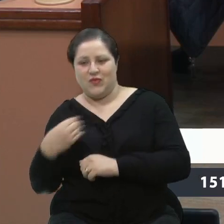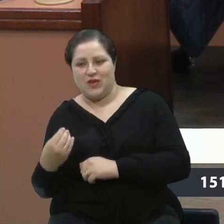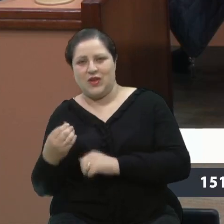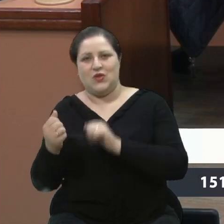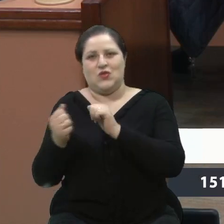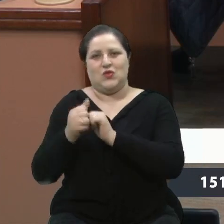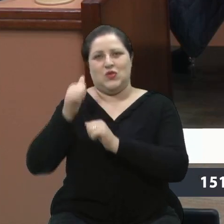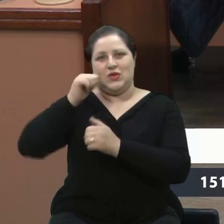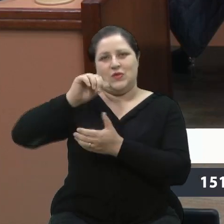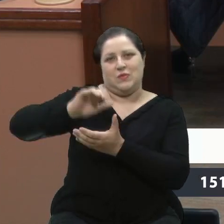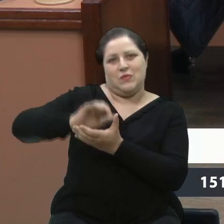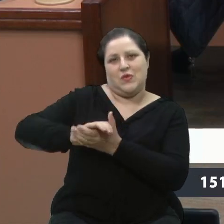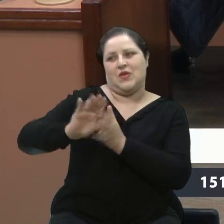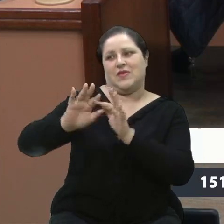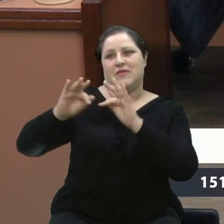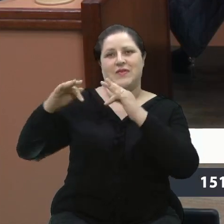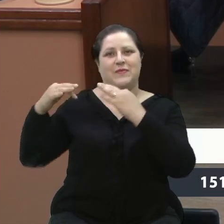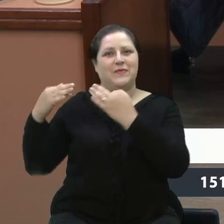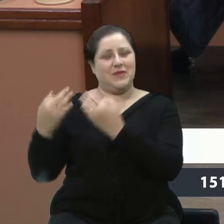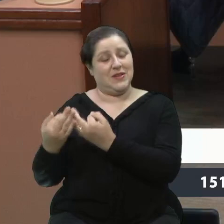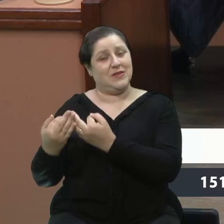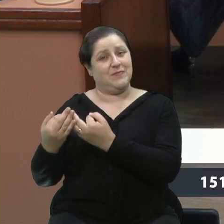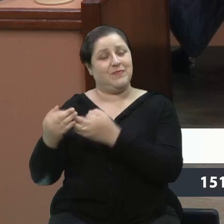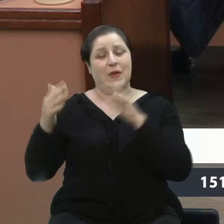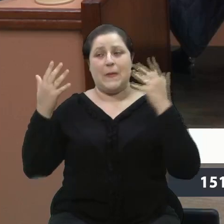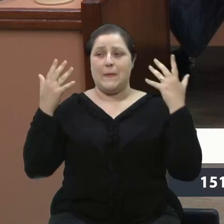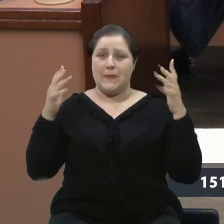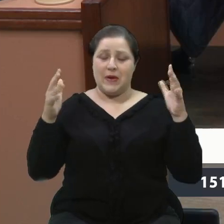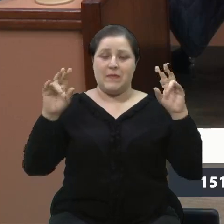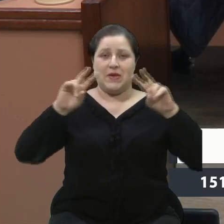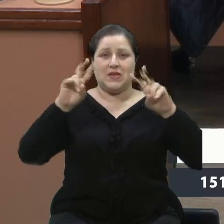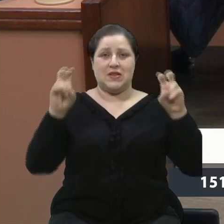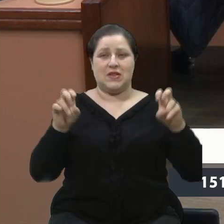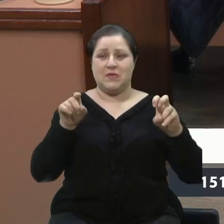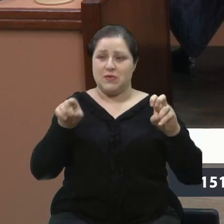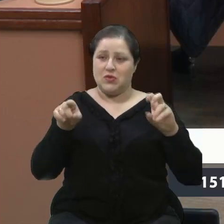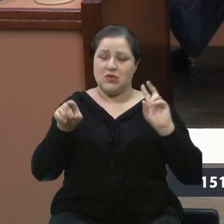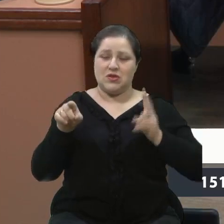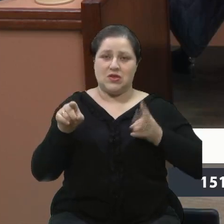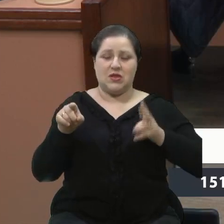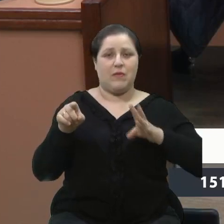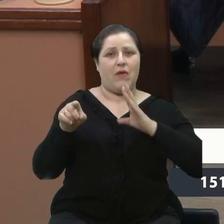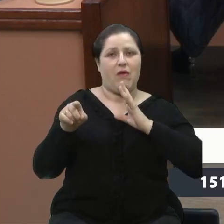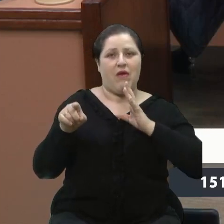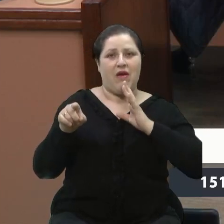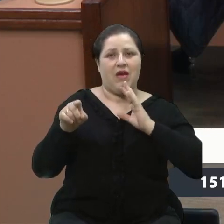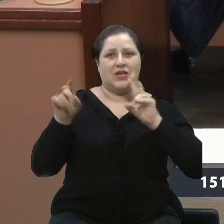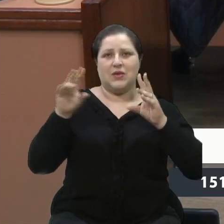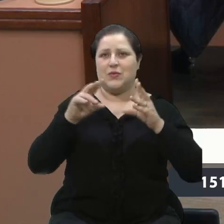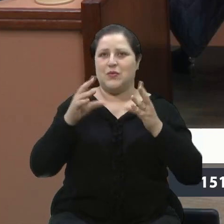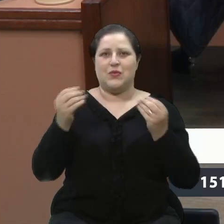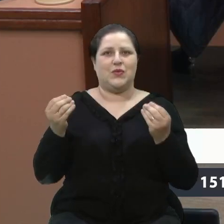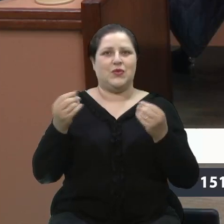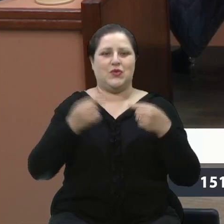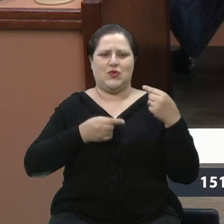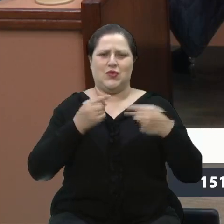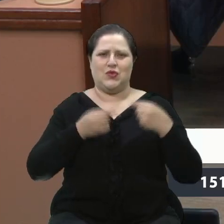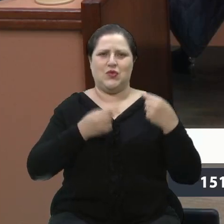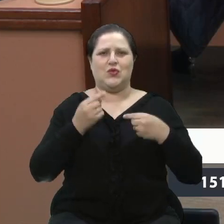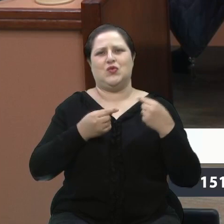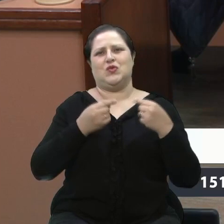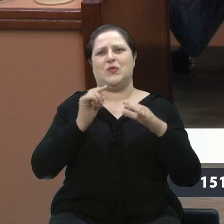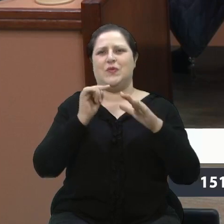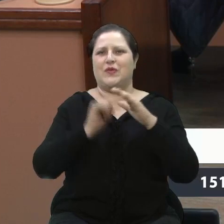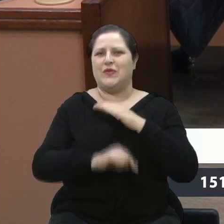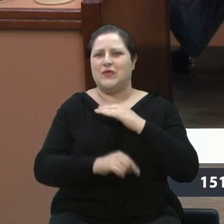Então, parabéns pelo tema. O senhor sempre, com muita propriedade, discute, se aprofunda e traz para nós e para